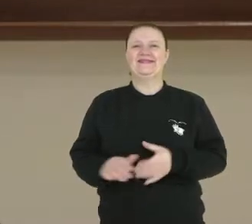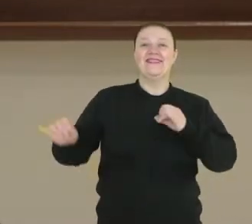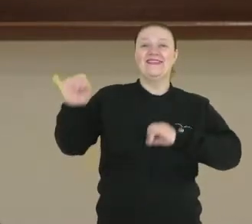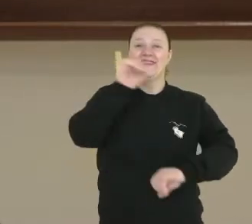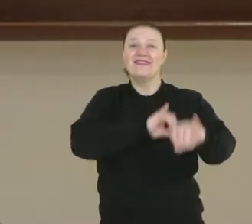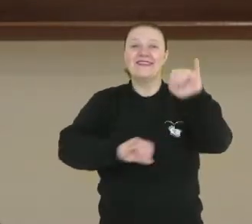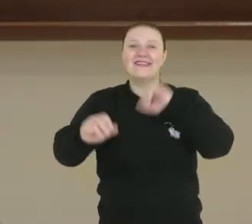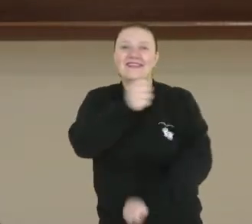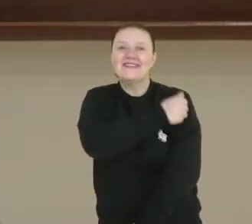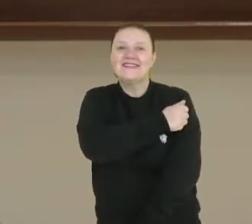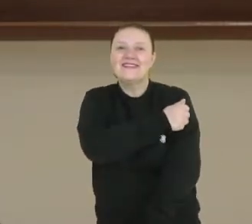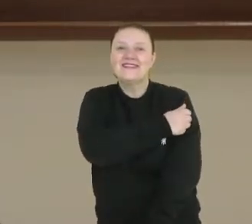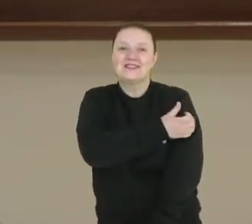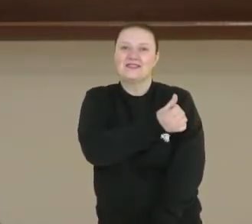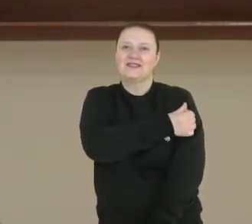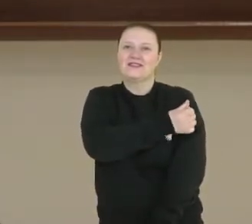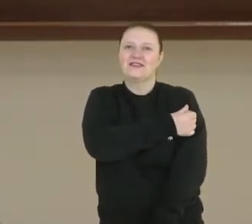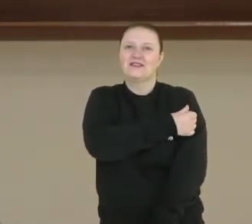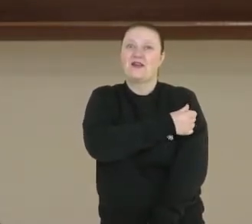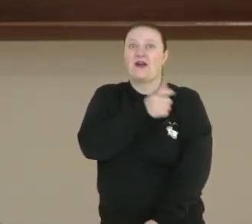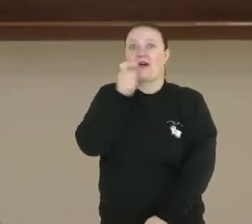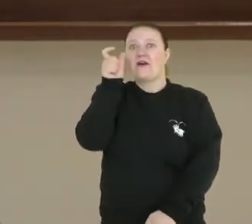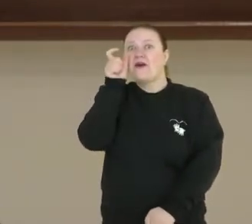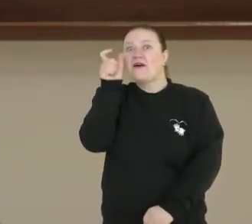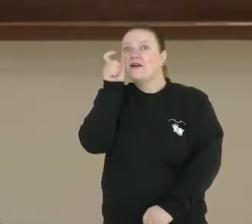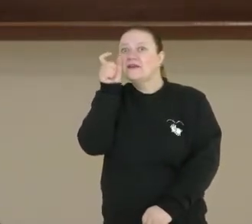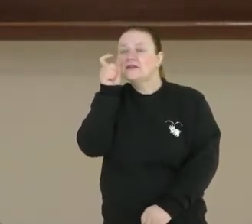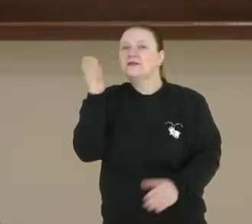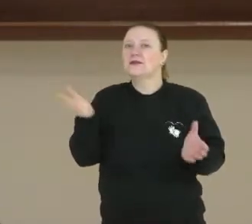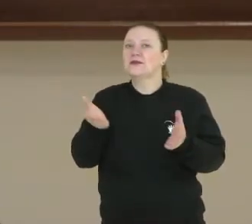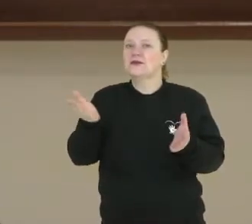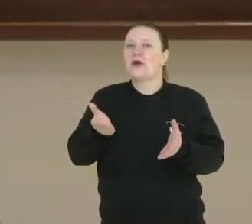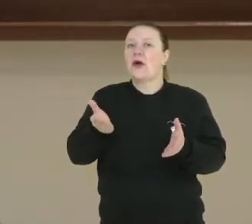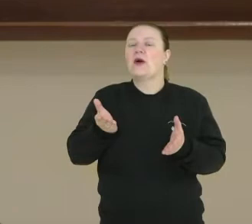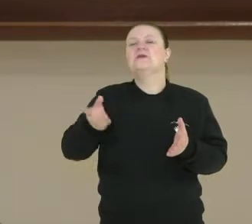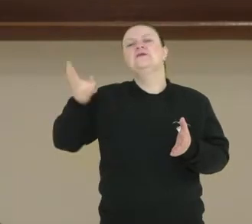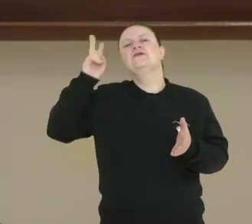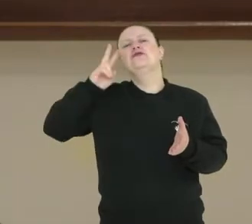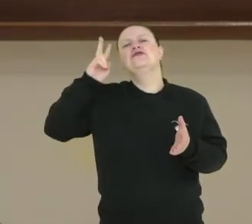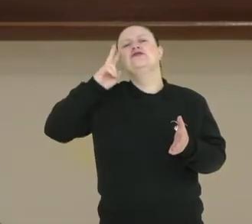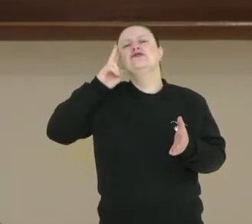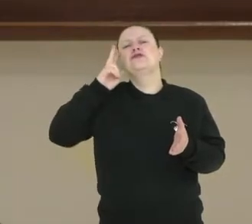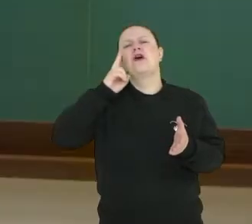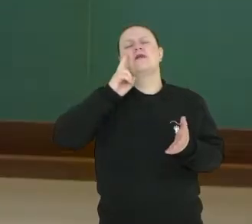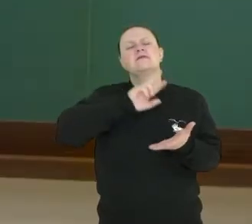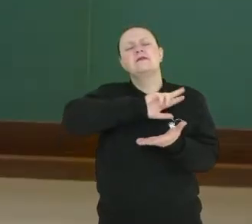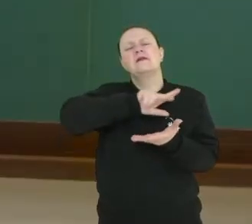Olá, estudantes do sexto ano! Neste vídeo vamos falar sobre leitura de causo. Acompanhe aqui comigo.